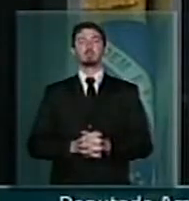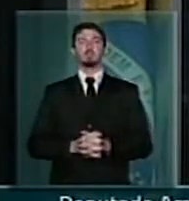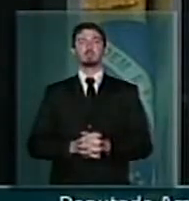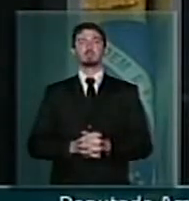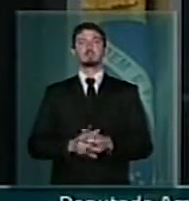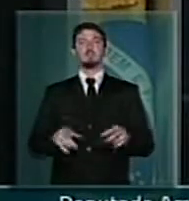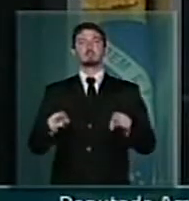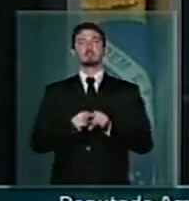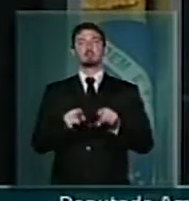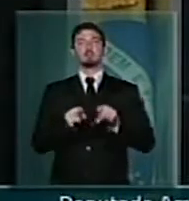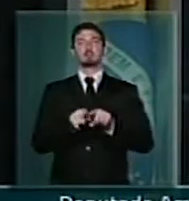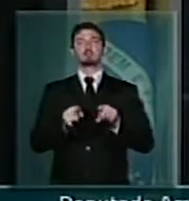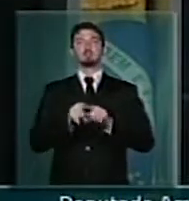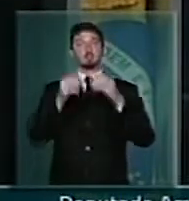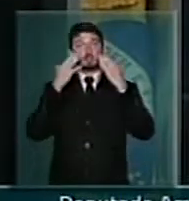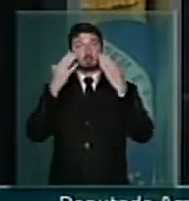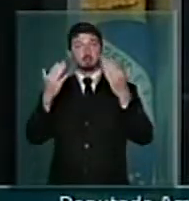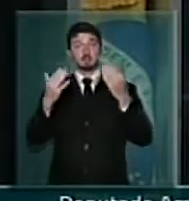Também